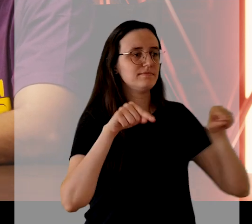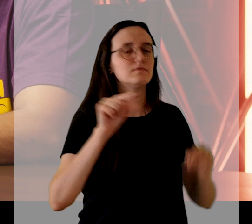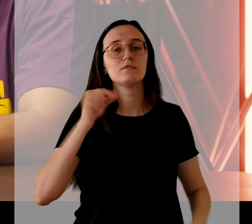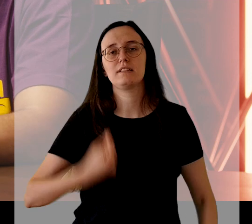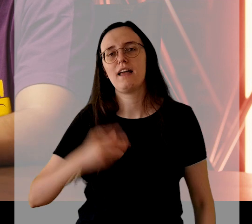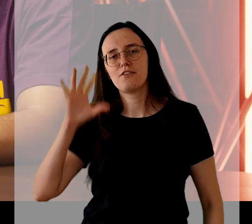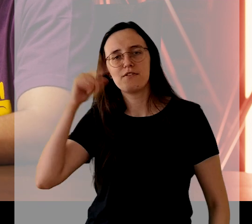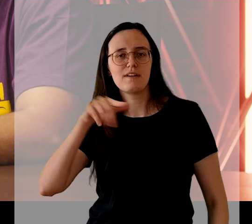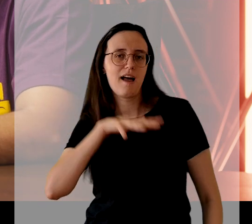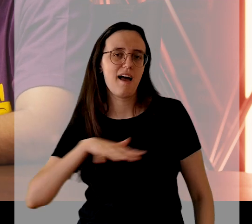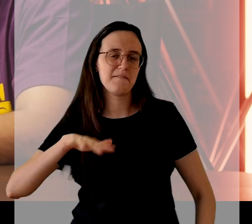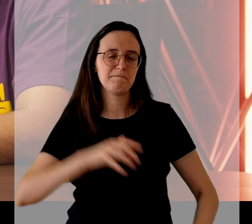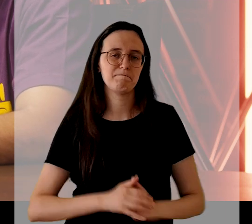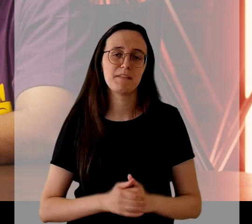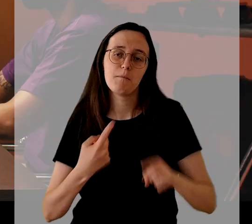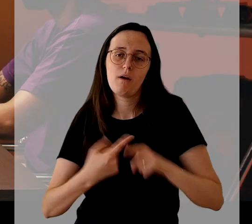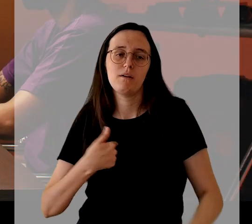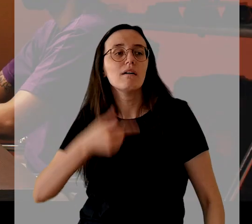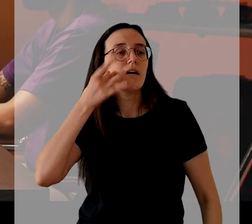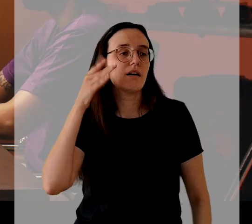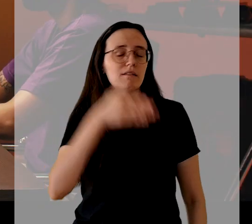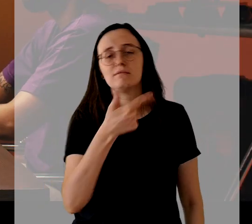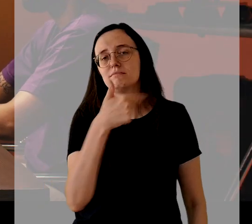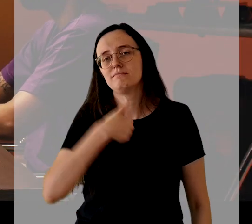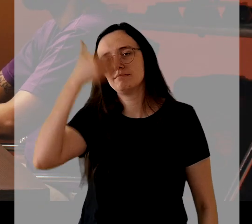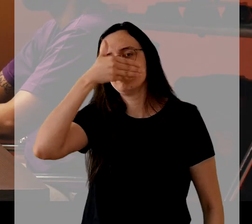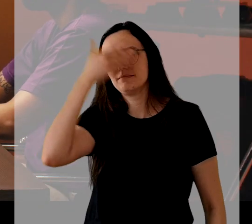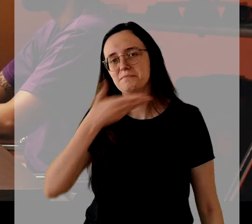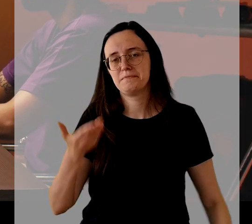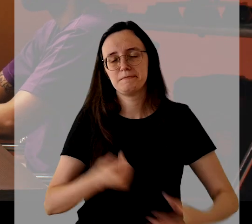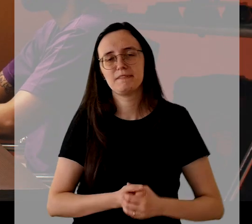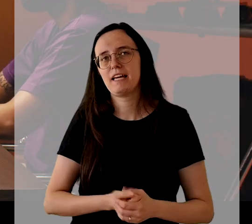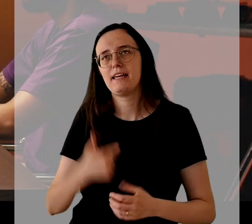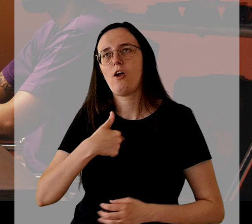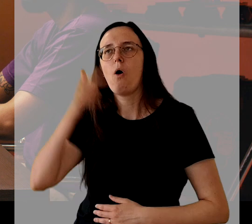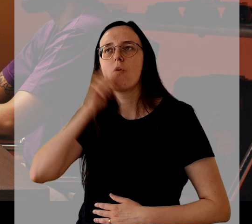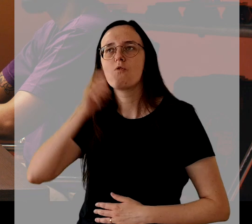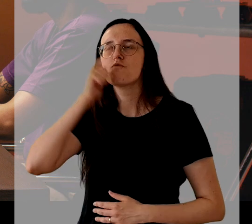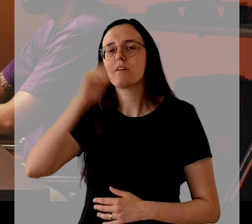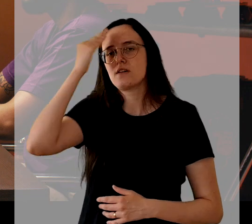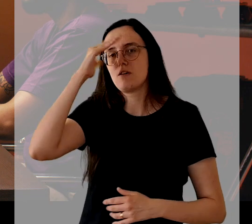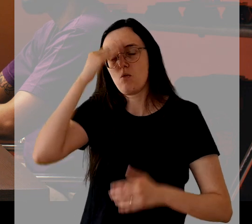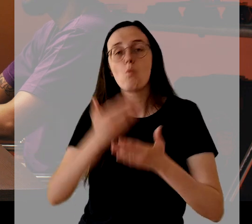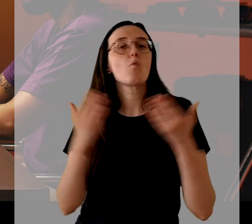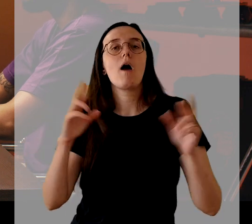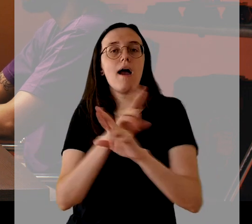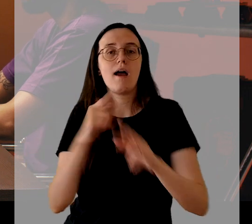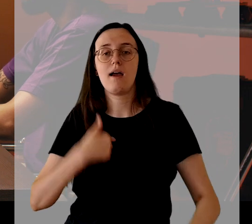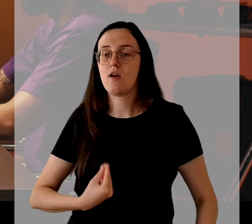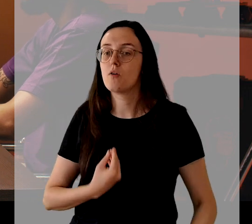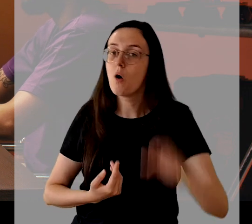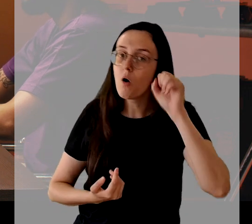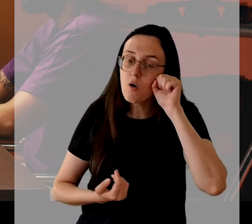o que está acontecendo nesse set de filmagem, né? Já que eu não estou ali enxergando isso. Eu consigo entender qual é a